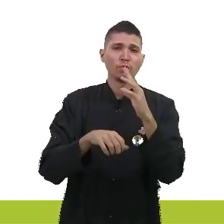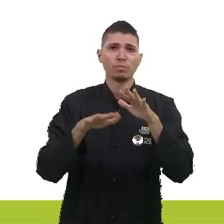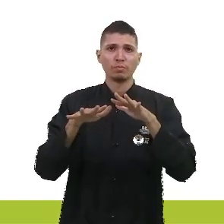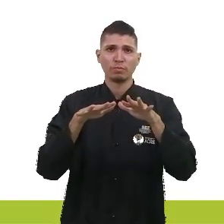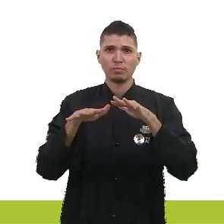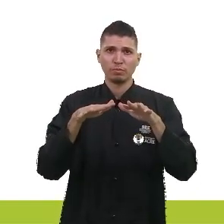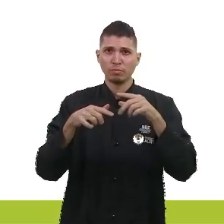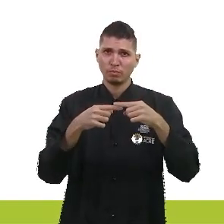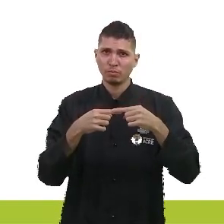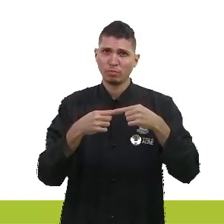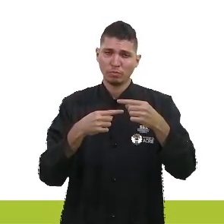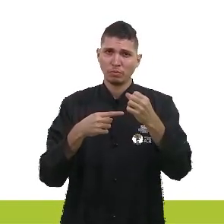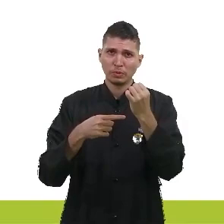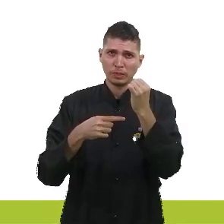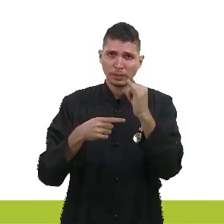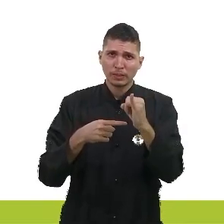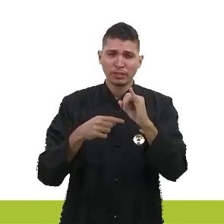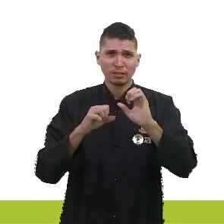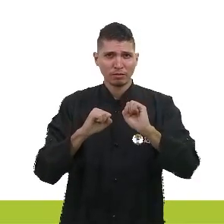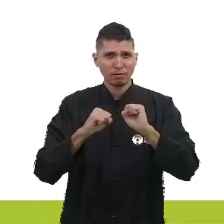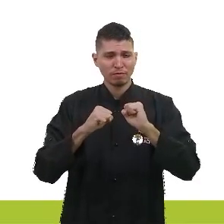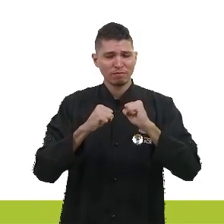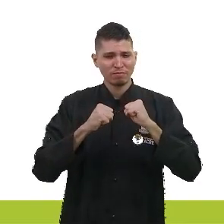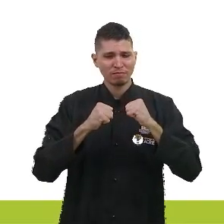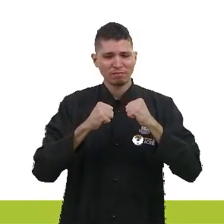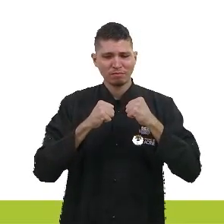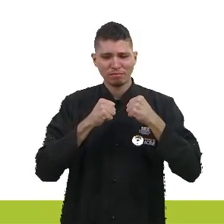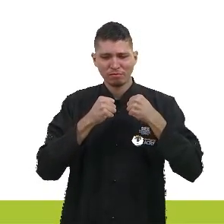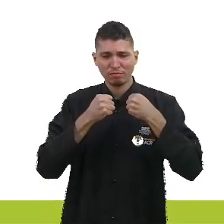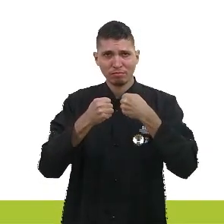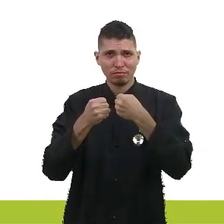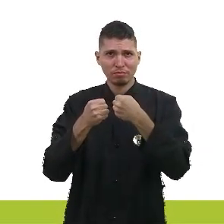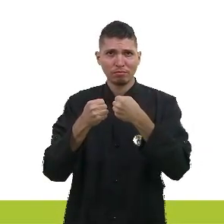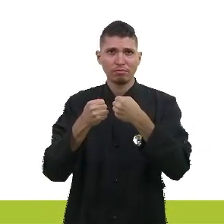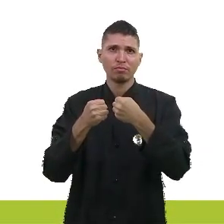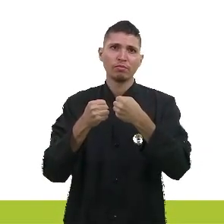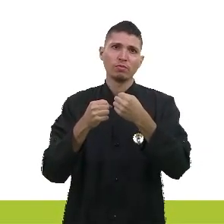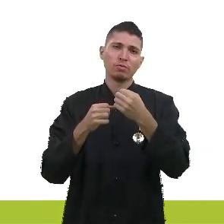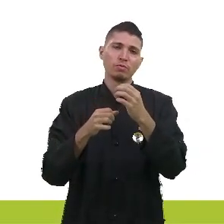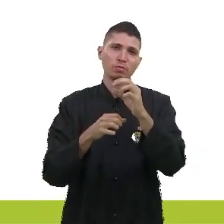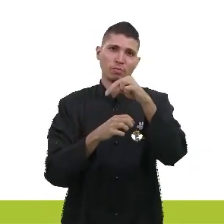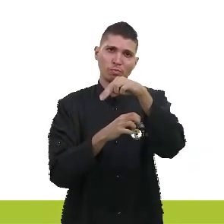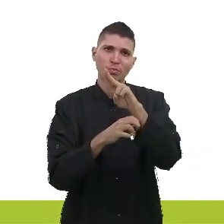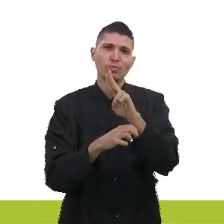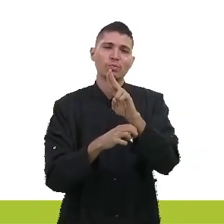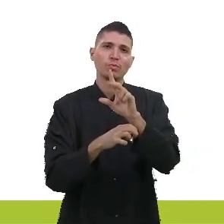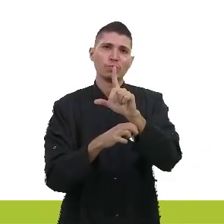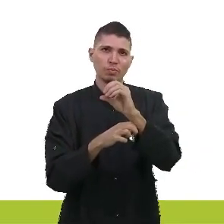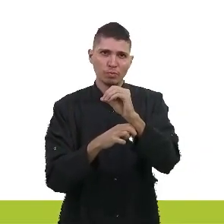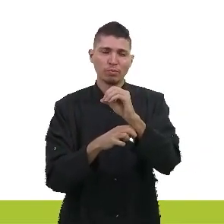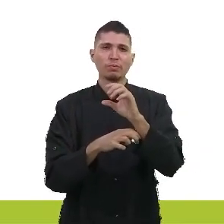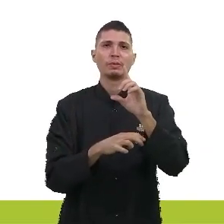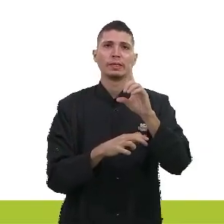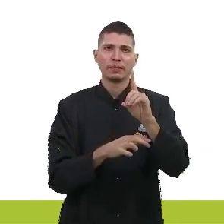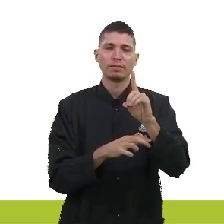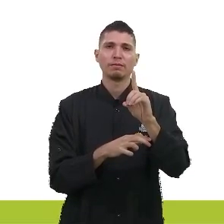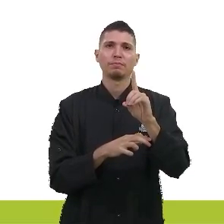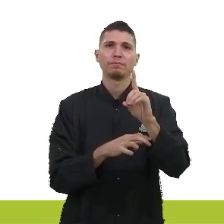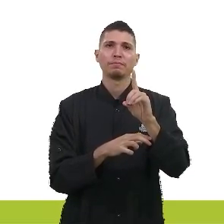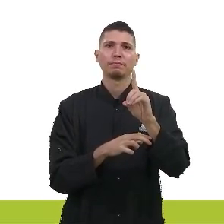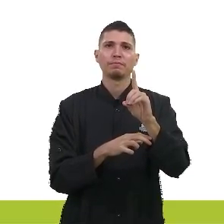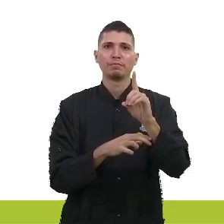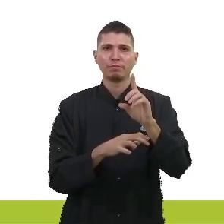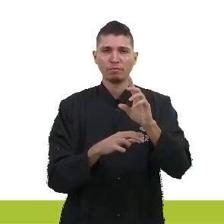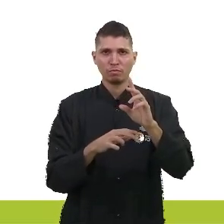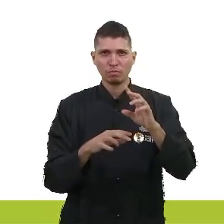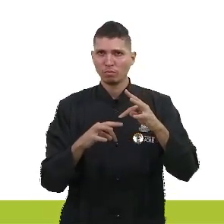retilíneo uniforme se o somatório das forças atuantes sobre ele for nulo. D, todo corpo tende a